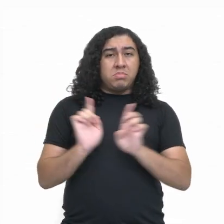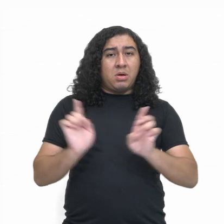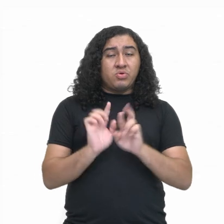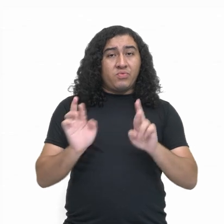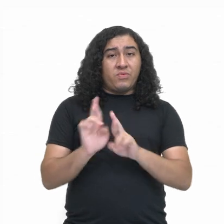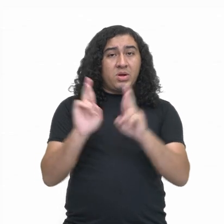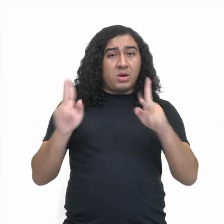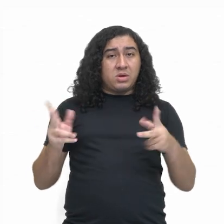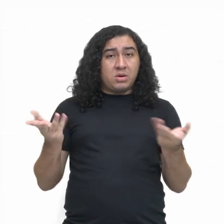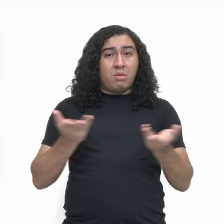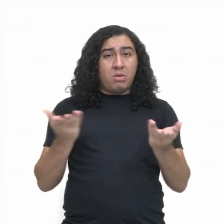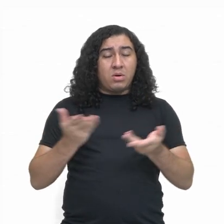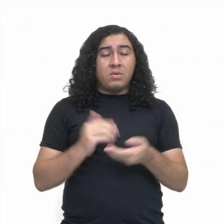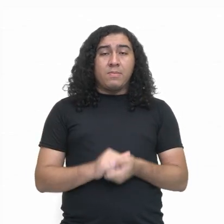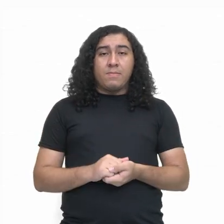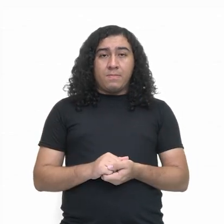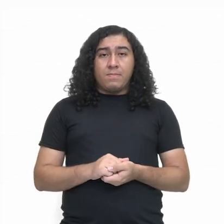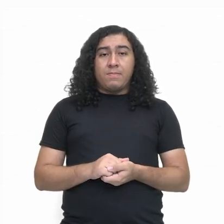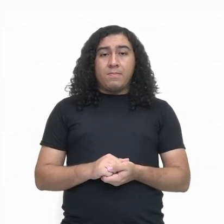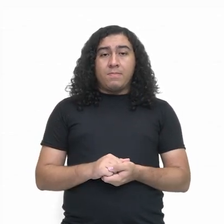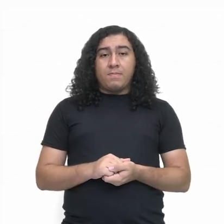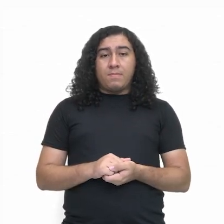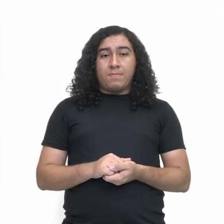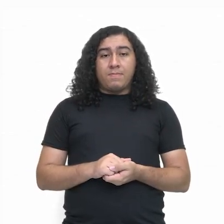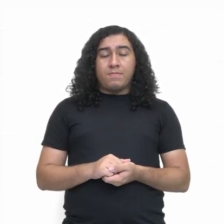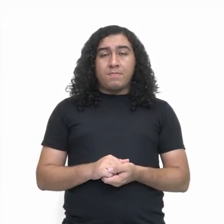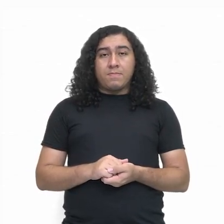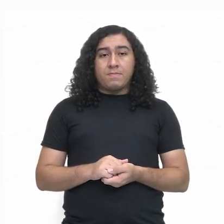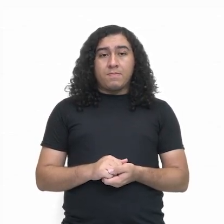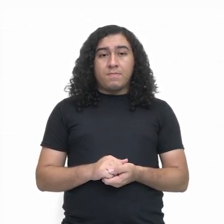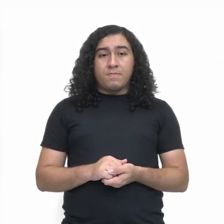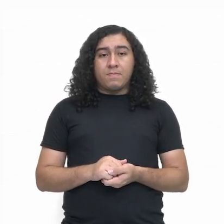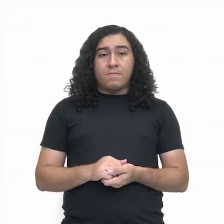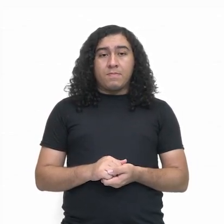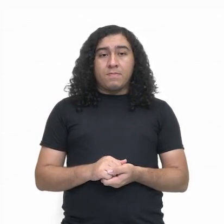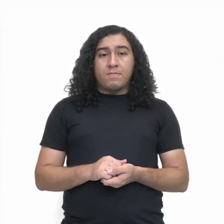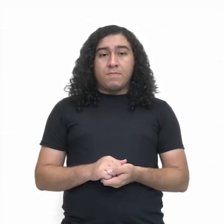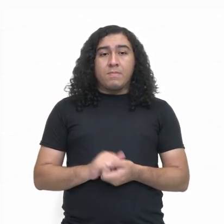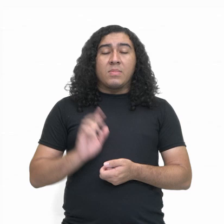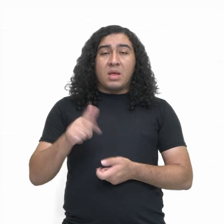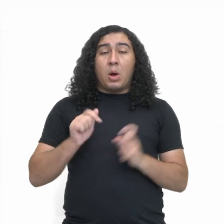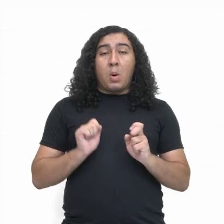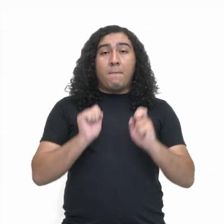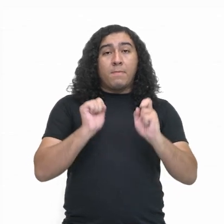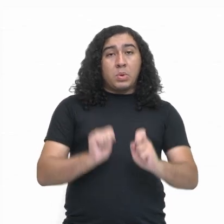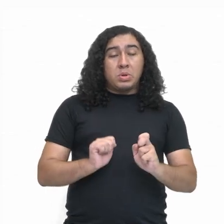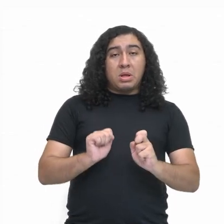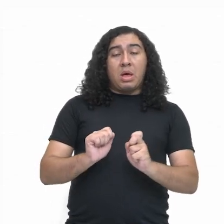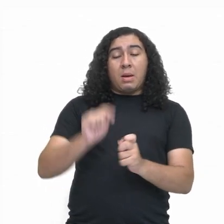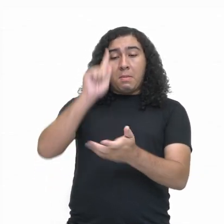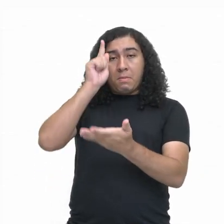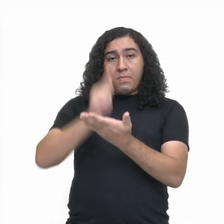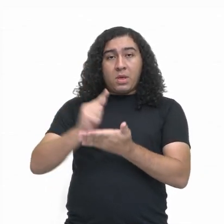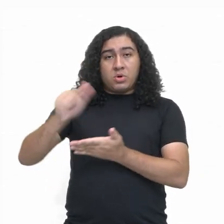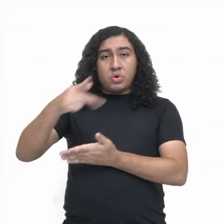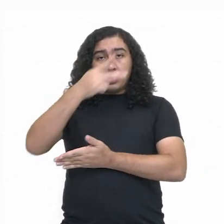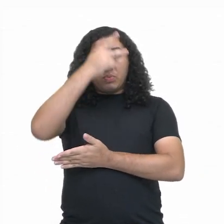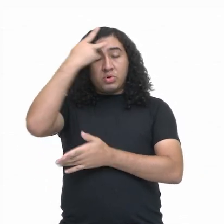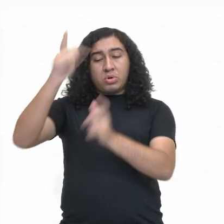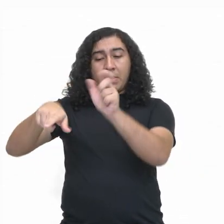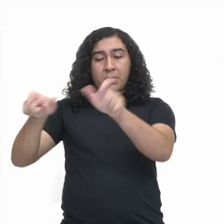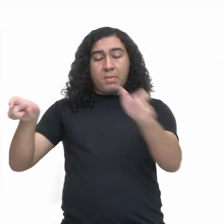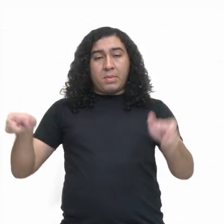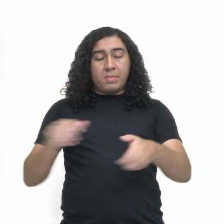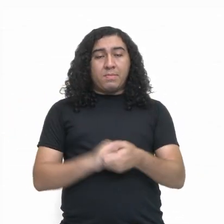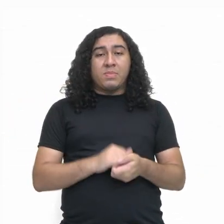um determinado cargo político para o bem comum, mas para ter o poder sobre os outros. E Norberto Bobbio, ele começa dizendo que esse